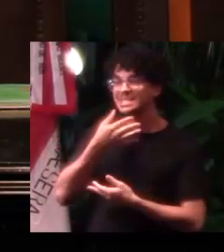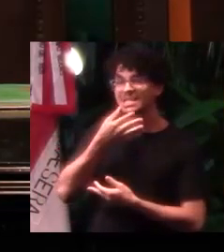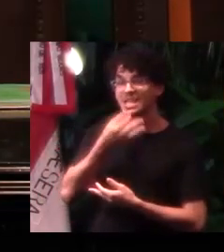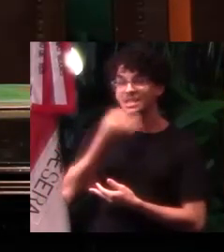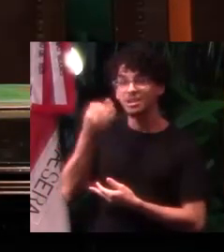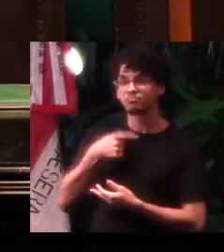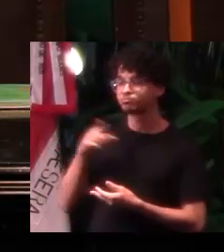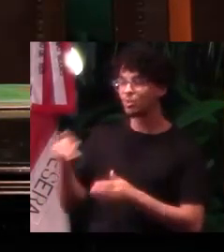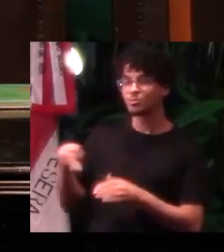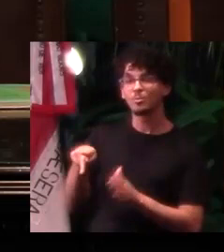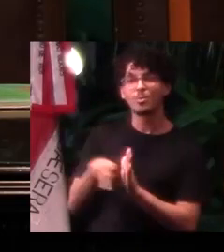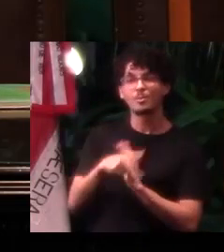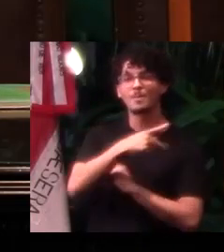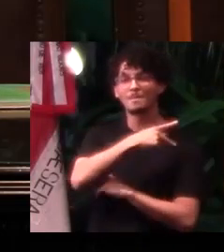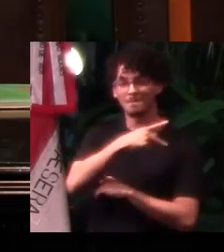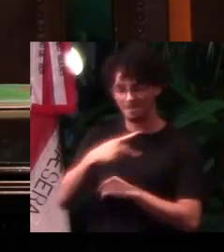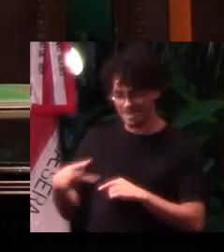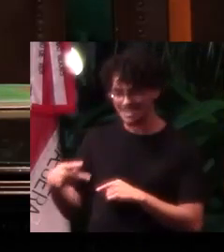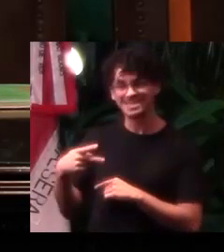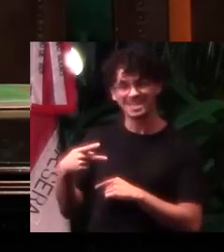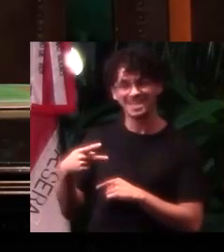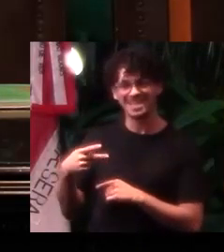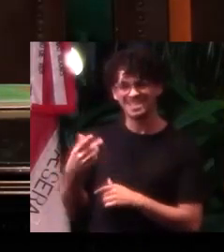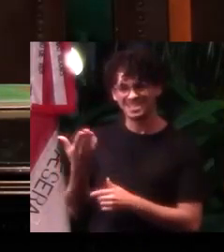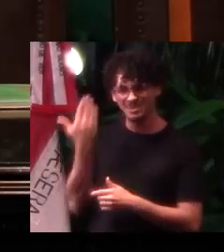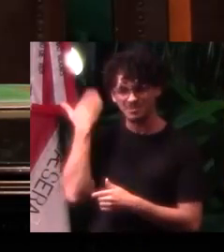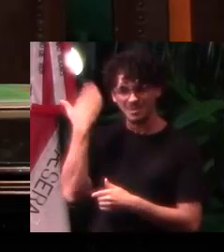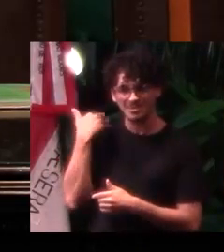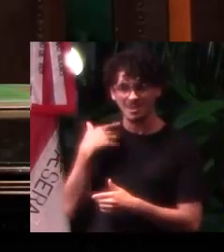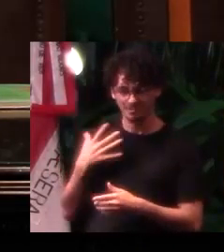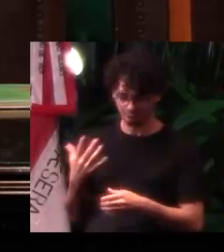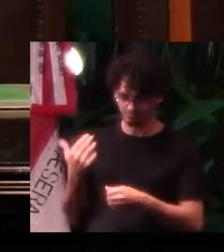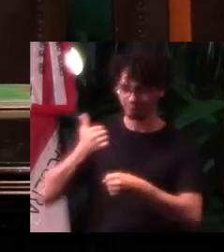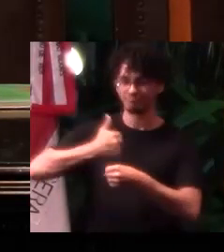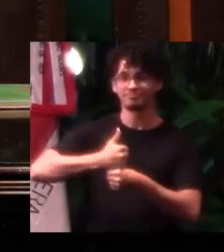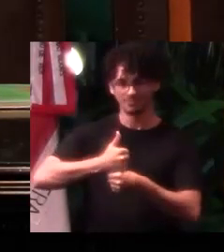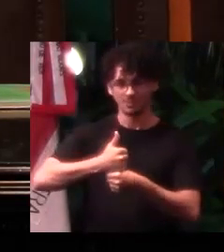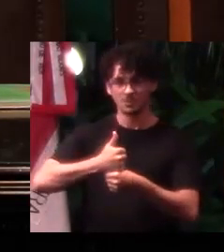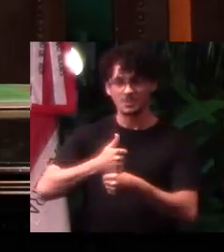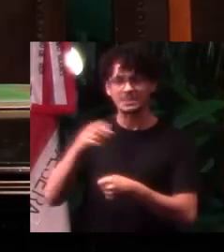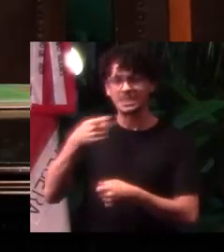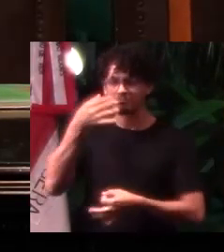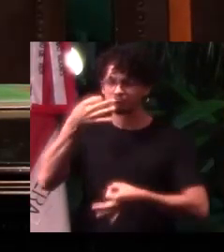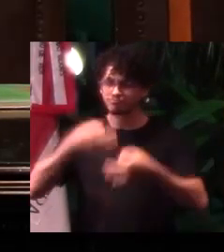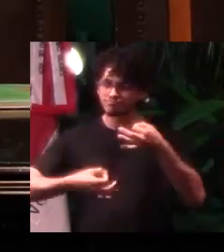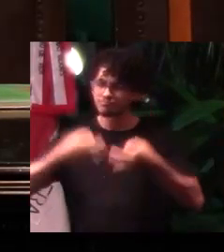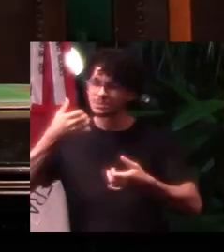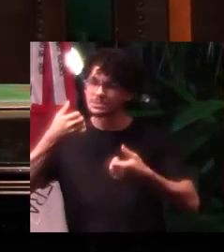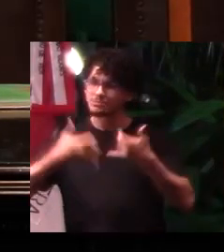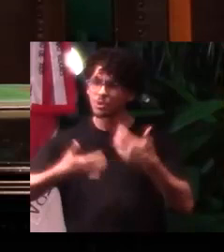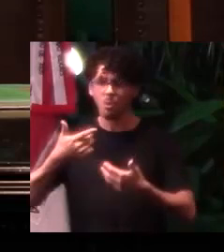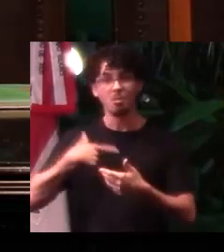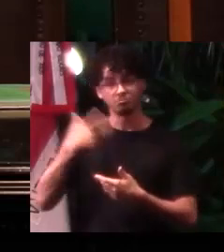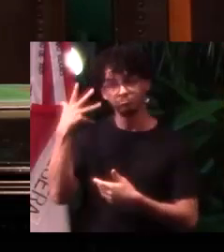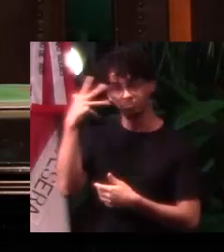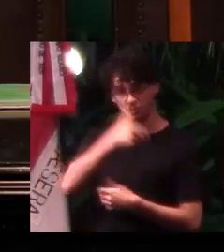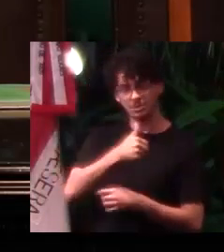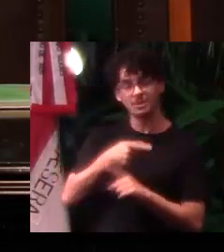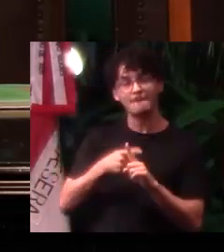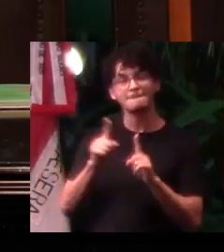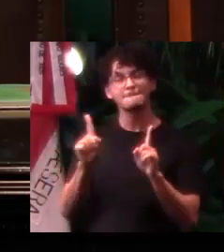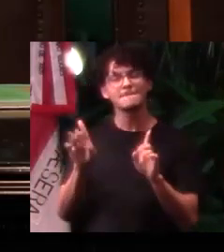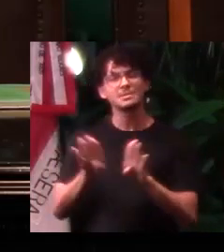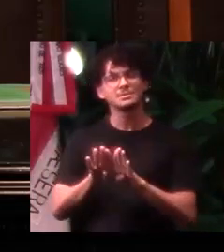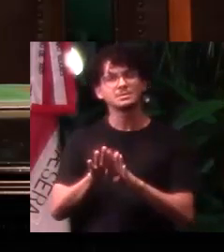presidente Jacinto Brandão, que se empossou recentemente aqui e fez um discurso, não apenas um discurso muito bonito, mas